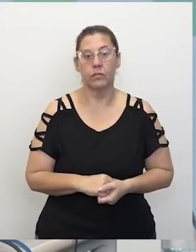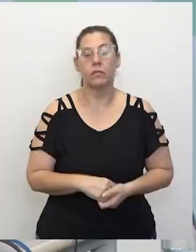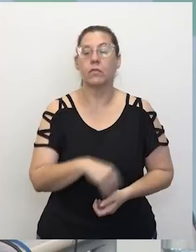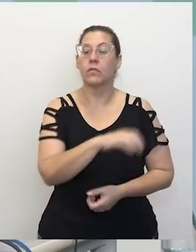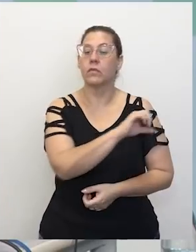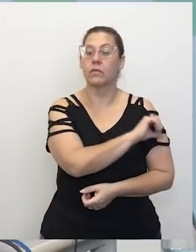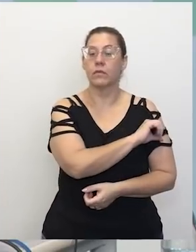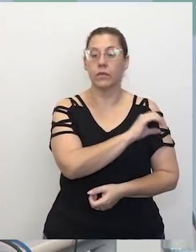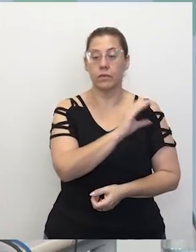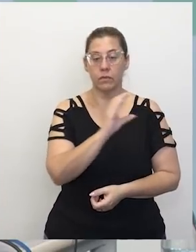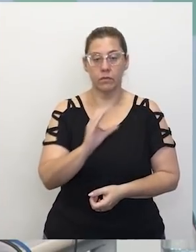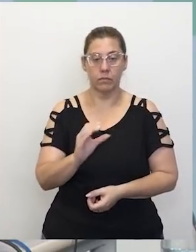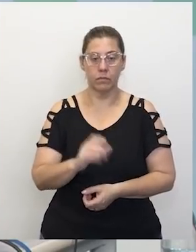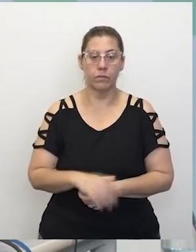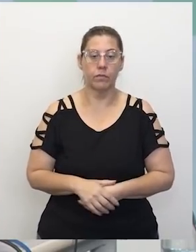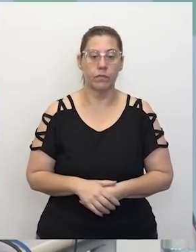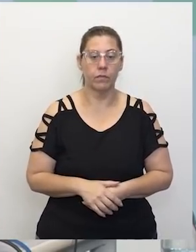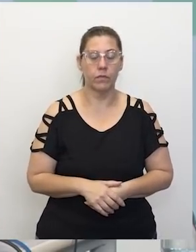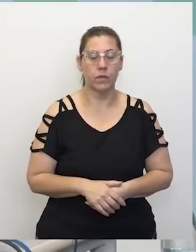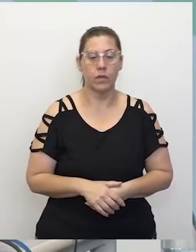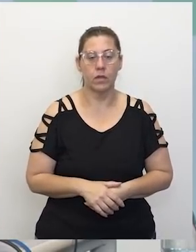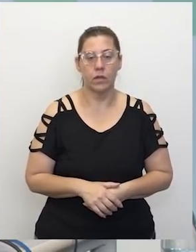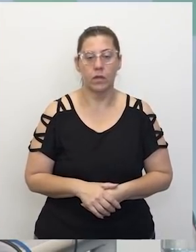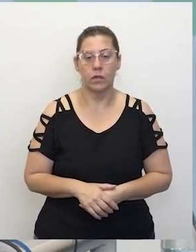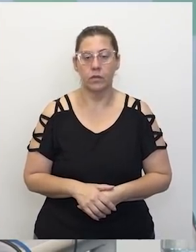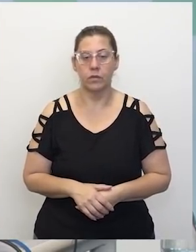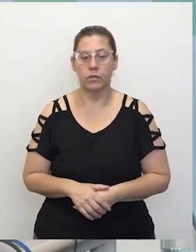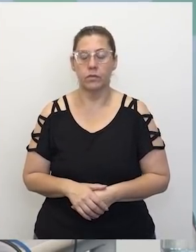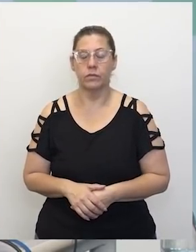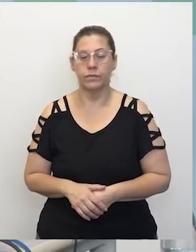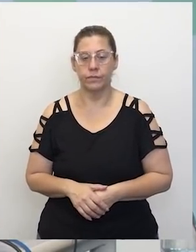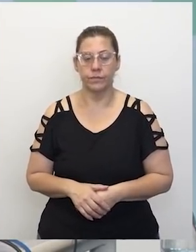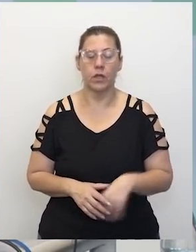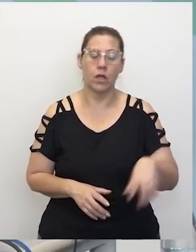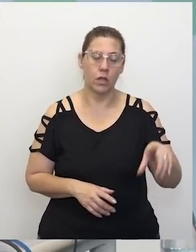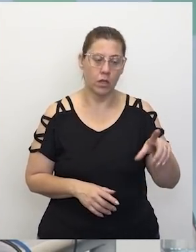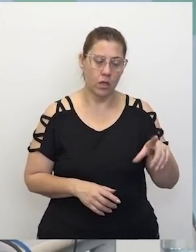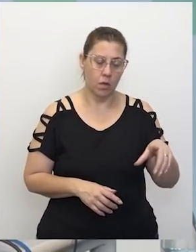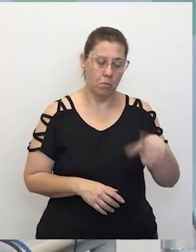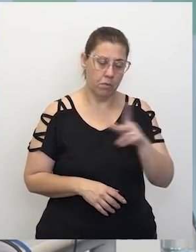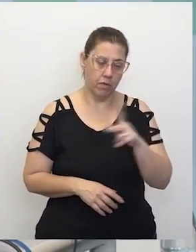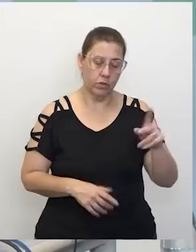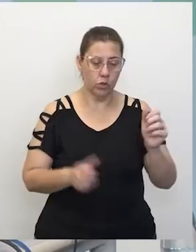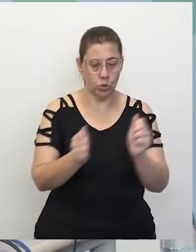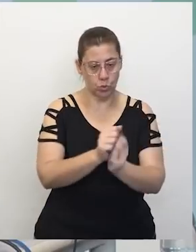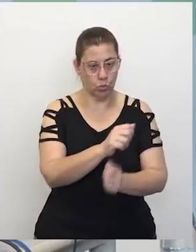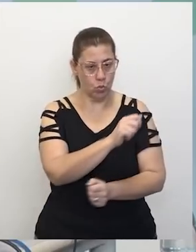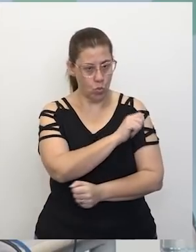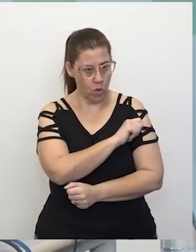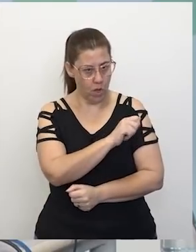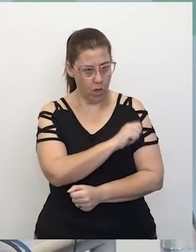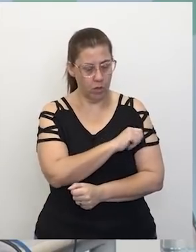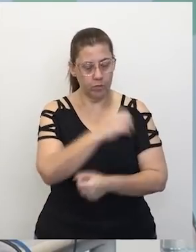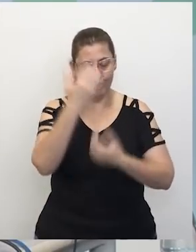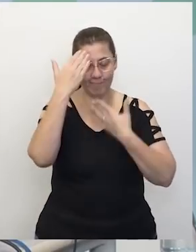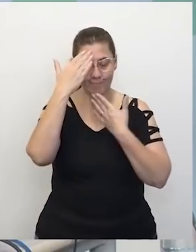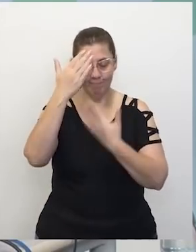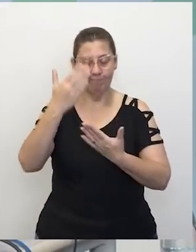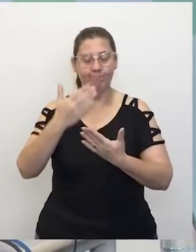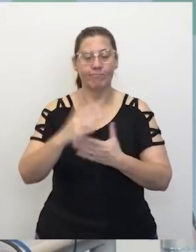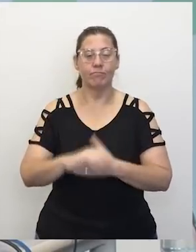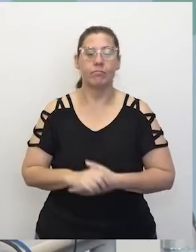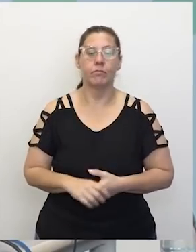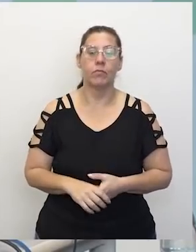tá? X igual a 11. Obrigado ao Edvandro e às suas meninas, às suas alunas. Valeu pela contribuição sempre.